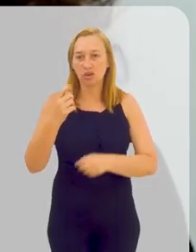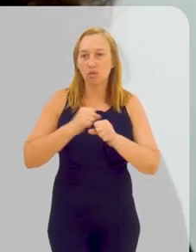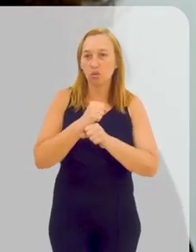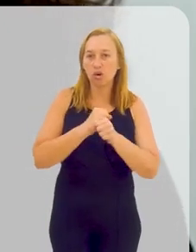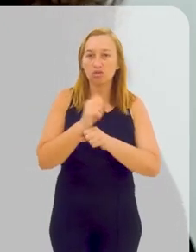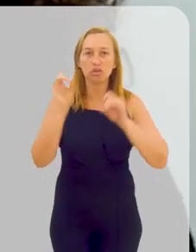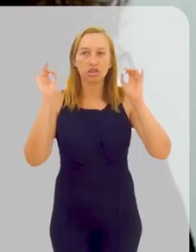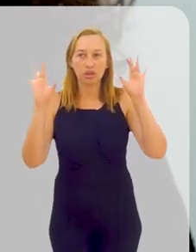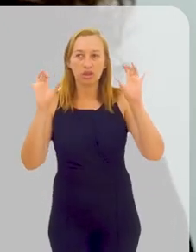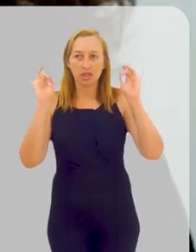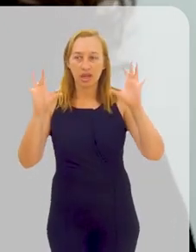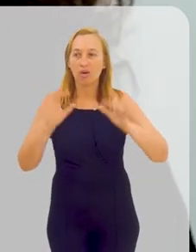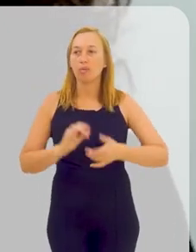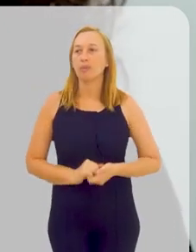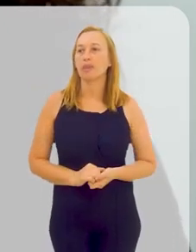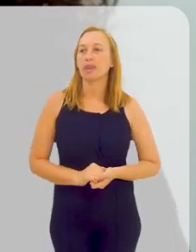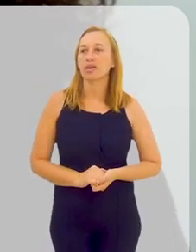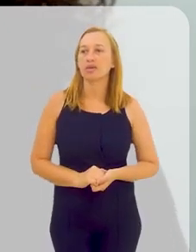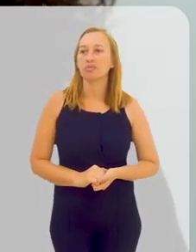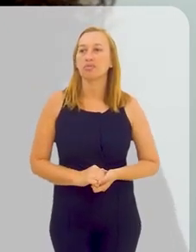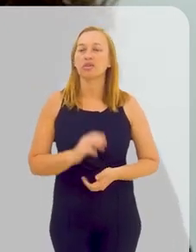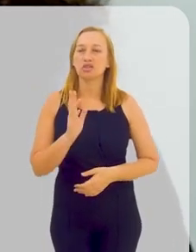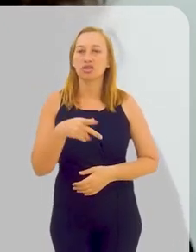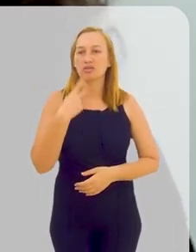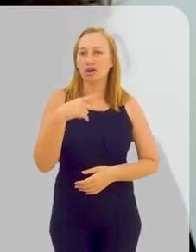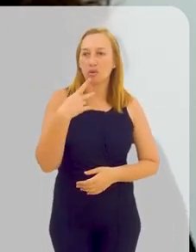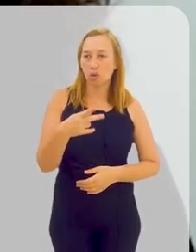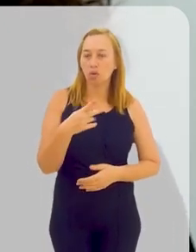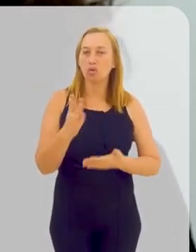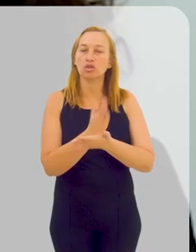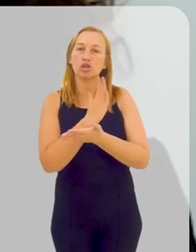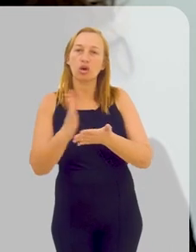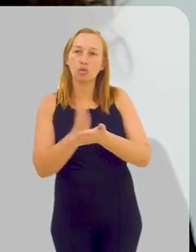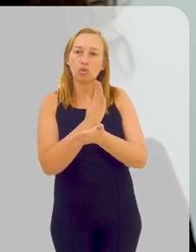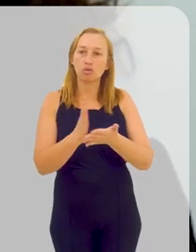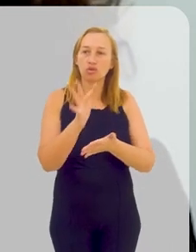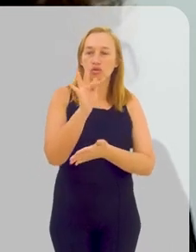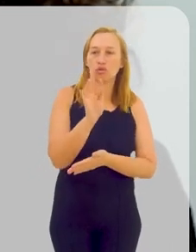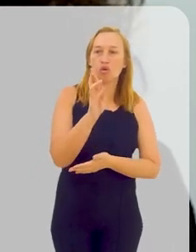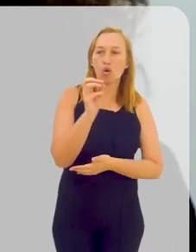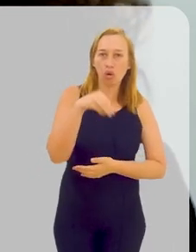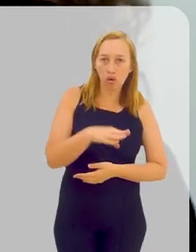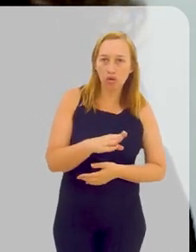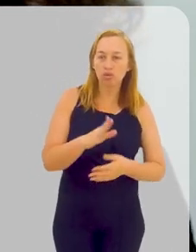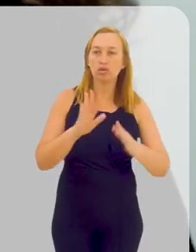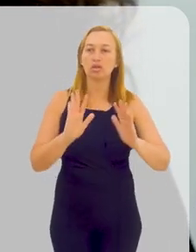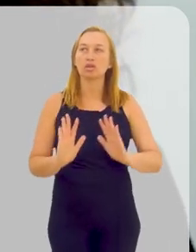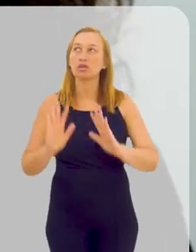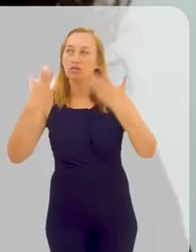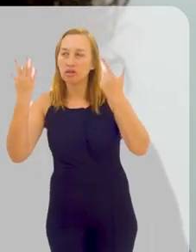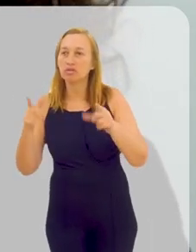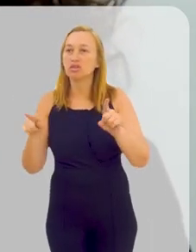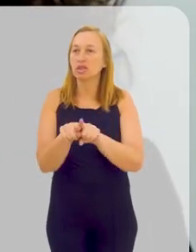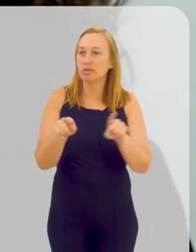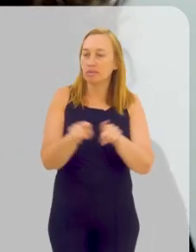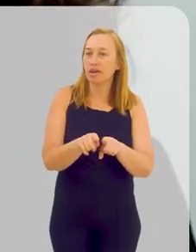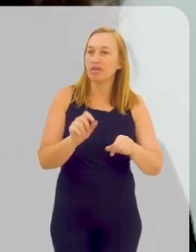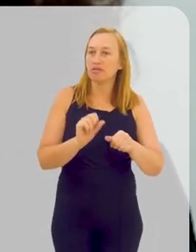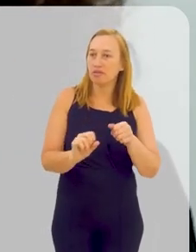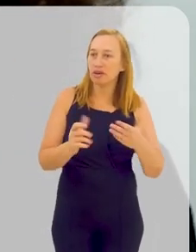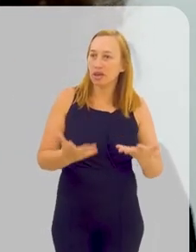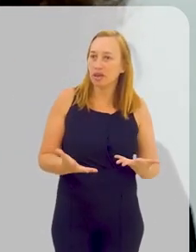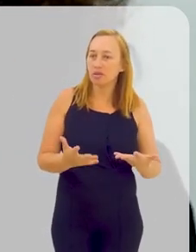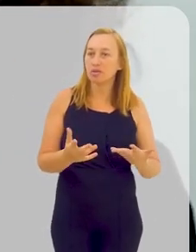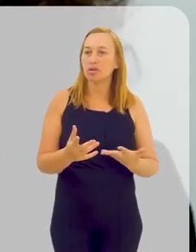um ano especial que a gente até já tratou disso em alguns fóruns aqui e eventos também realizados pelo